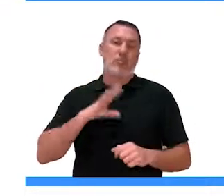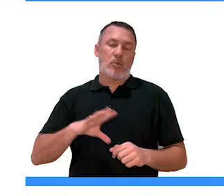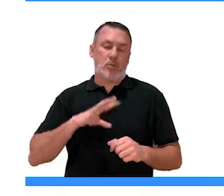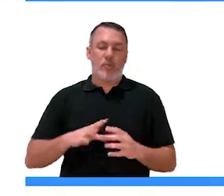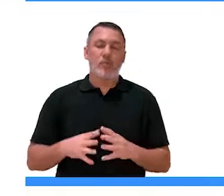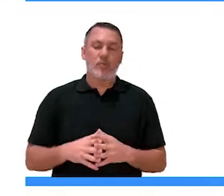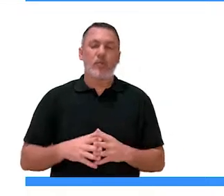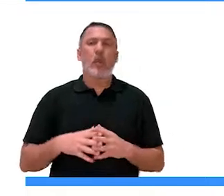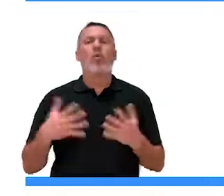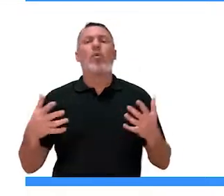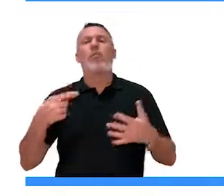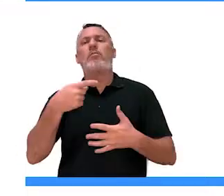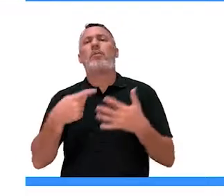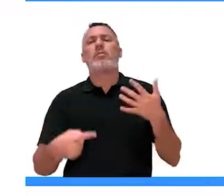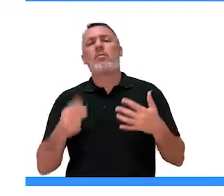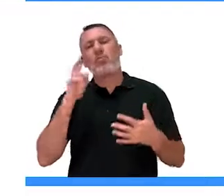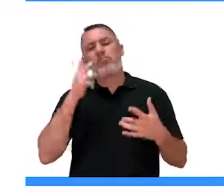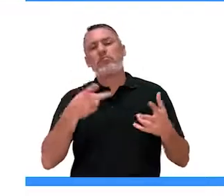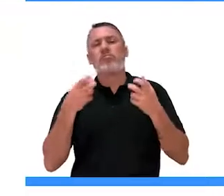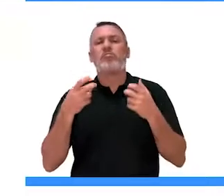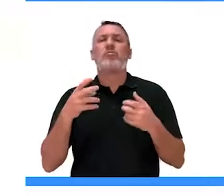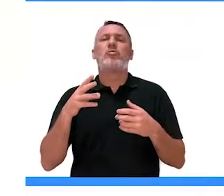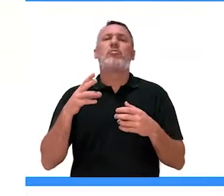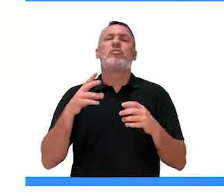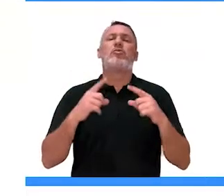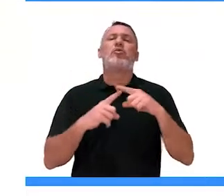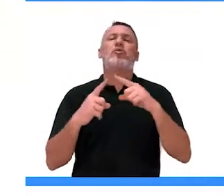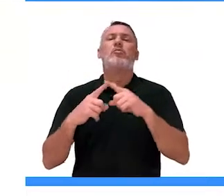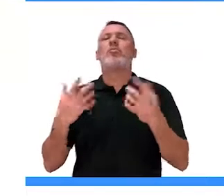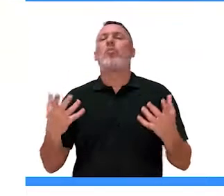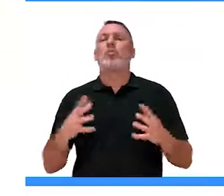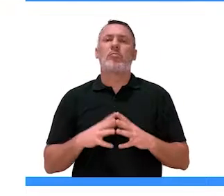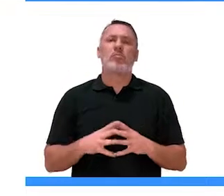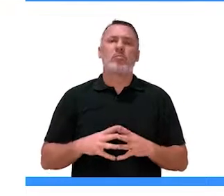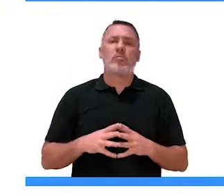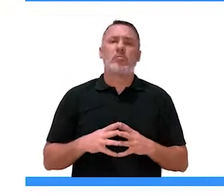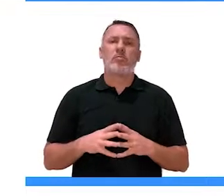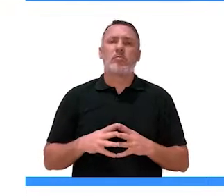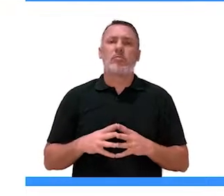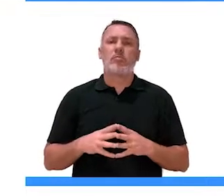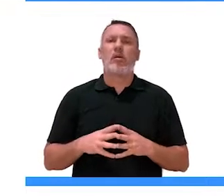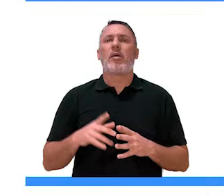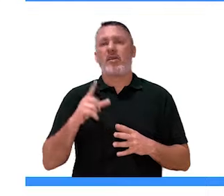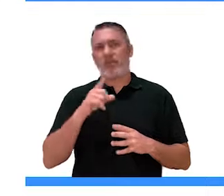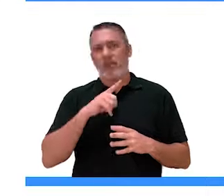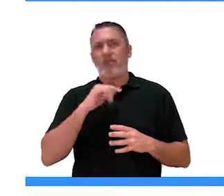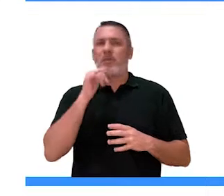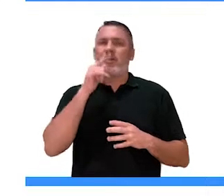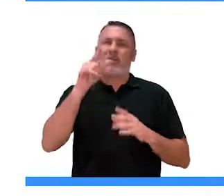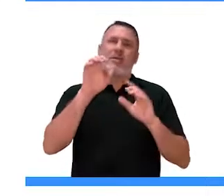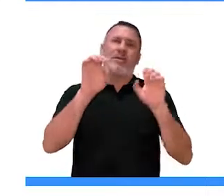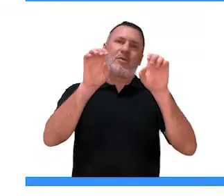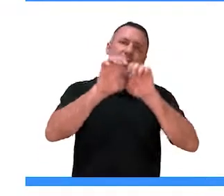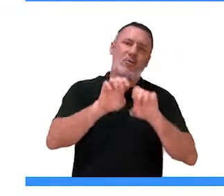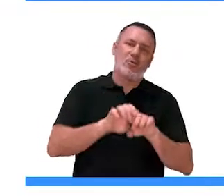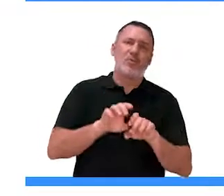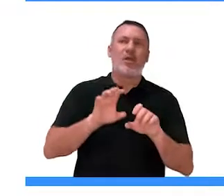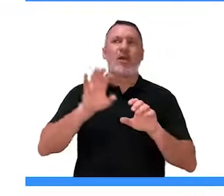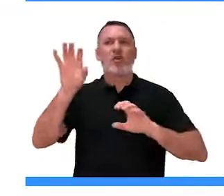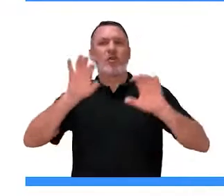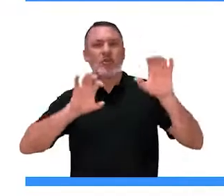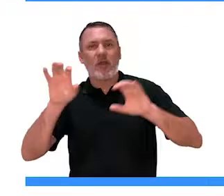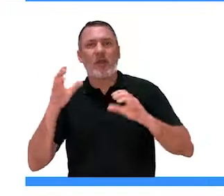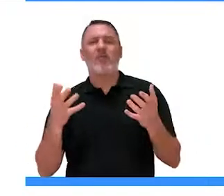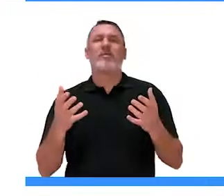várias questões. Qual delas aí, voltando ali ao texto para a gente dar uma olhada? A gente está aí falando da questão da cultura